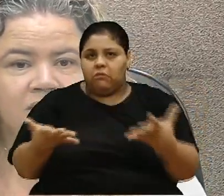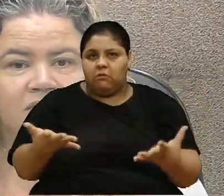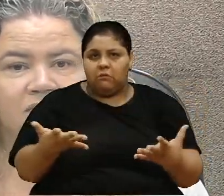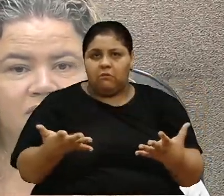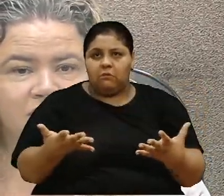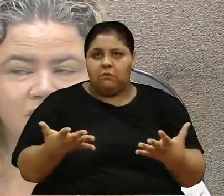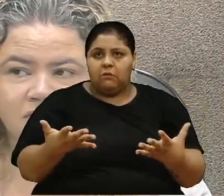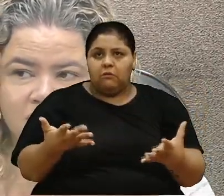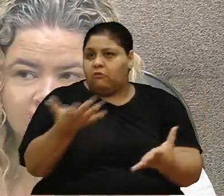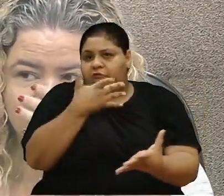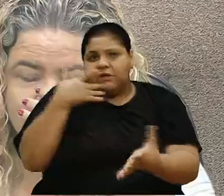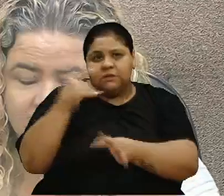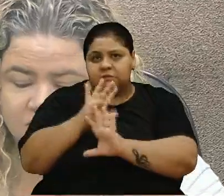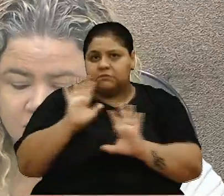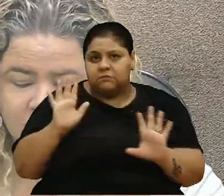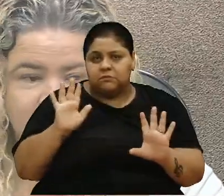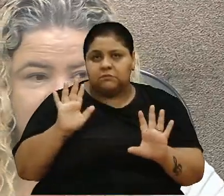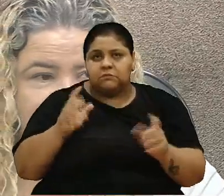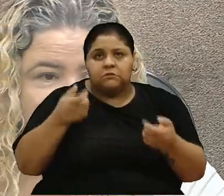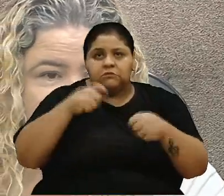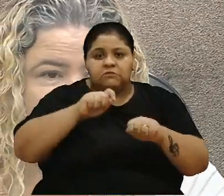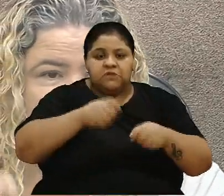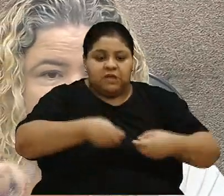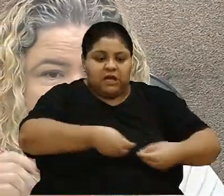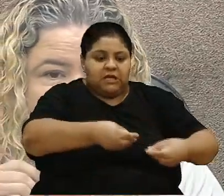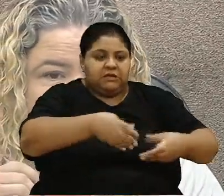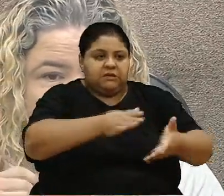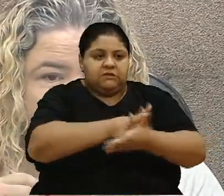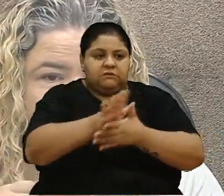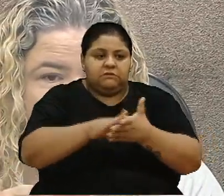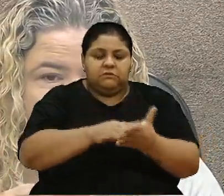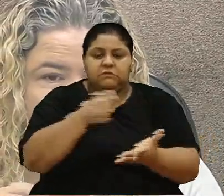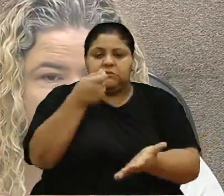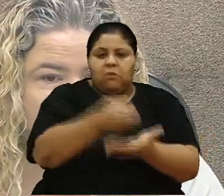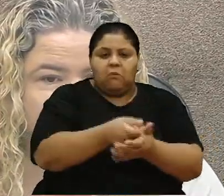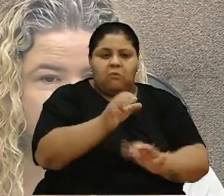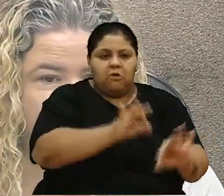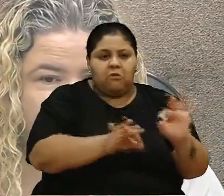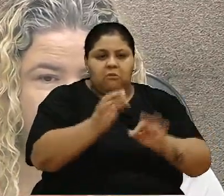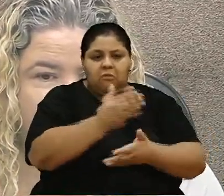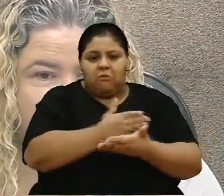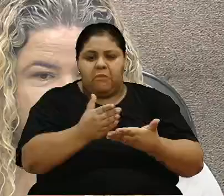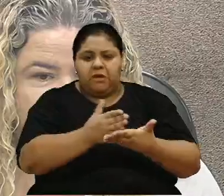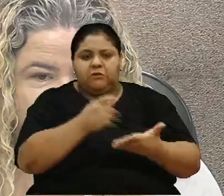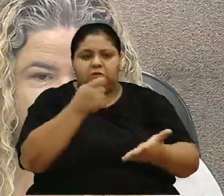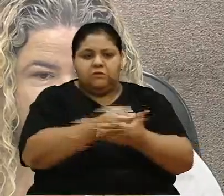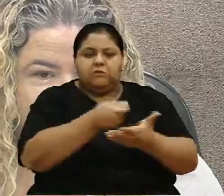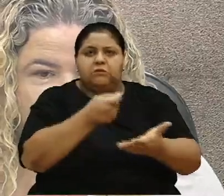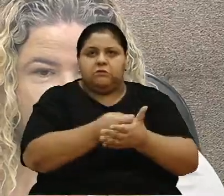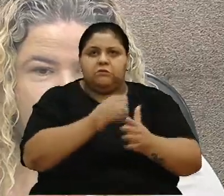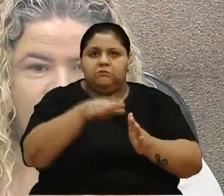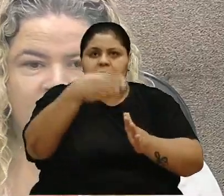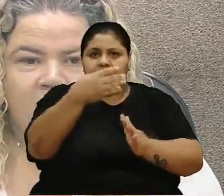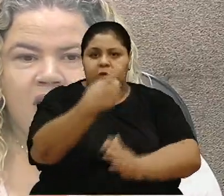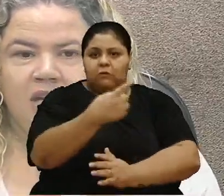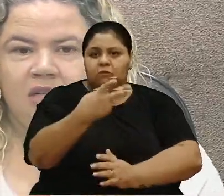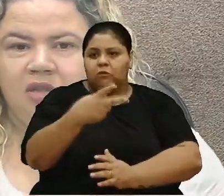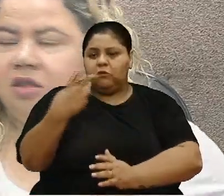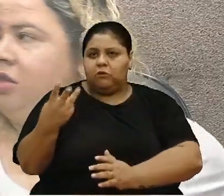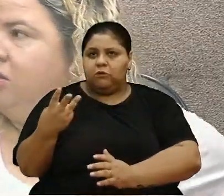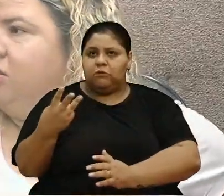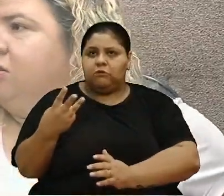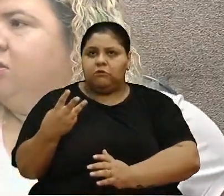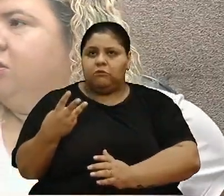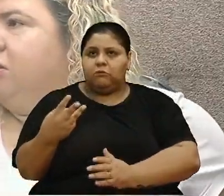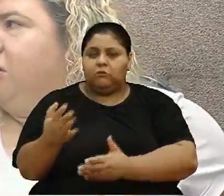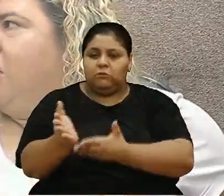com muita facilidade. Não precisa gastar nada, vai lá, compra, põe a cancela, começa a cobrar, e daqui 1 ano, 2, você começa a pegar o dinheiro